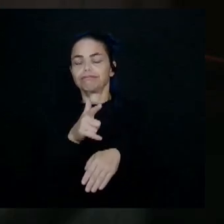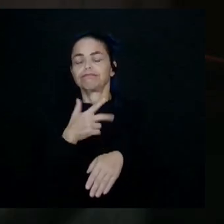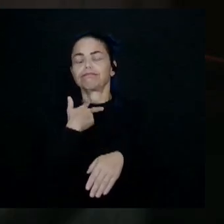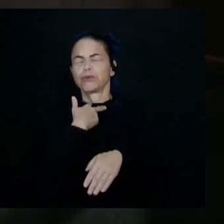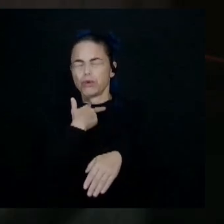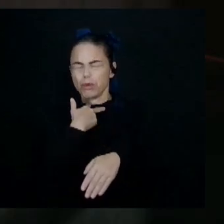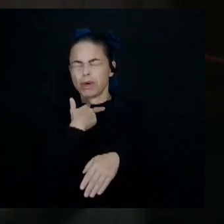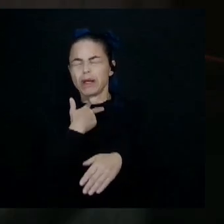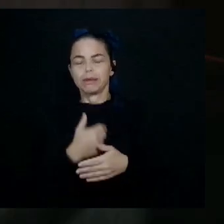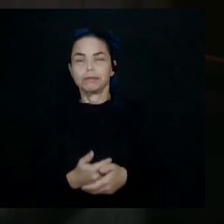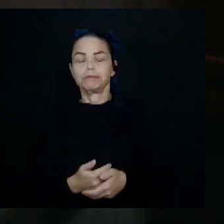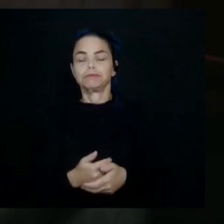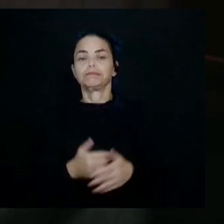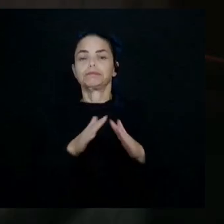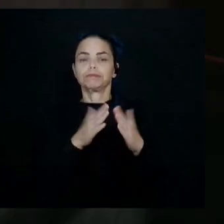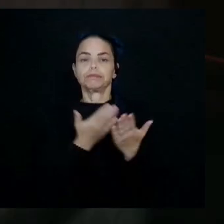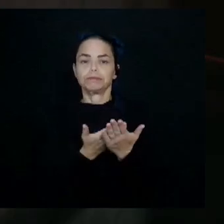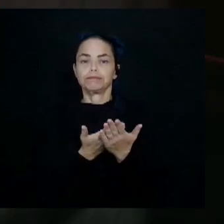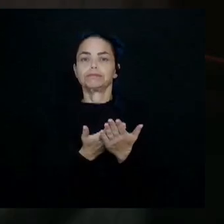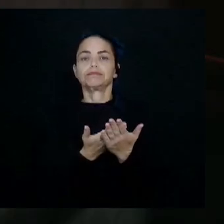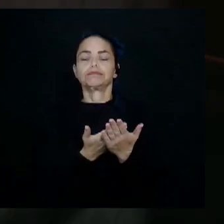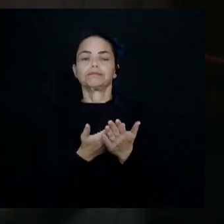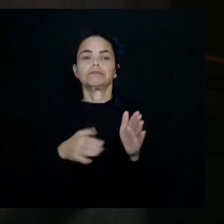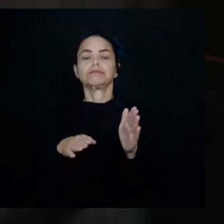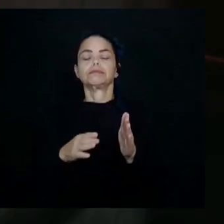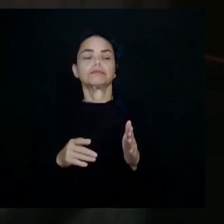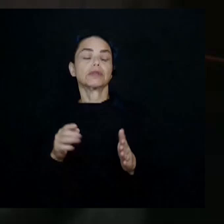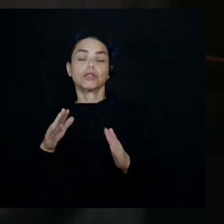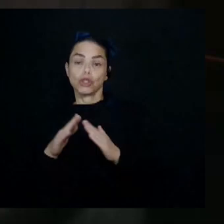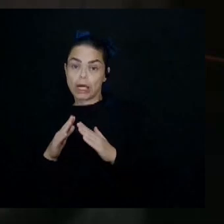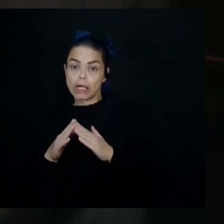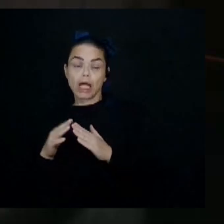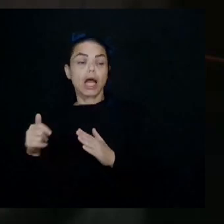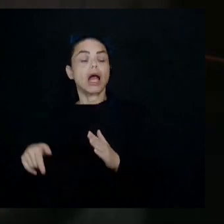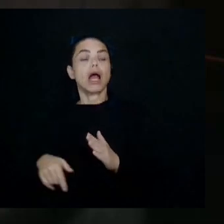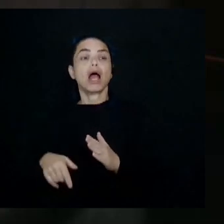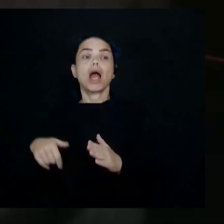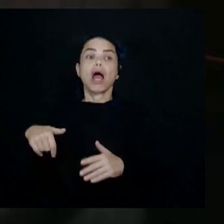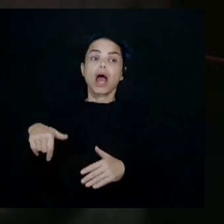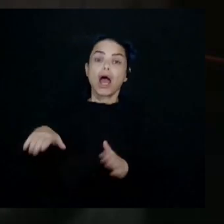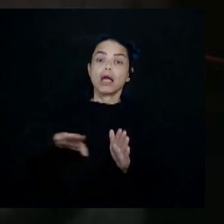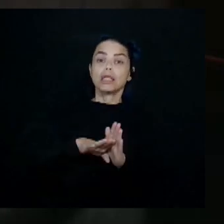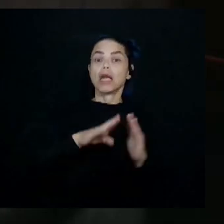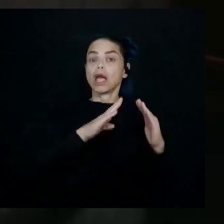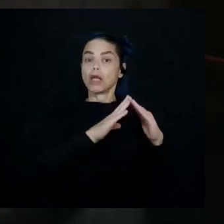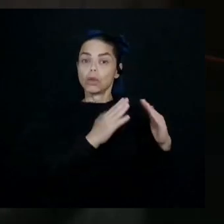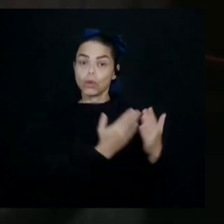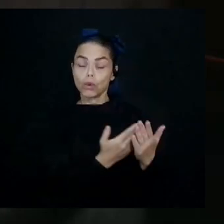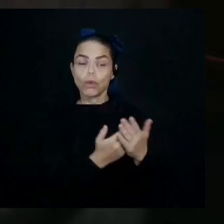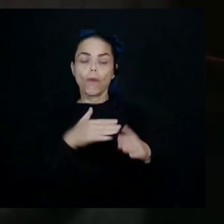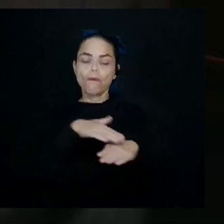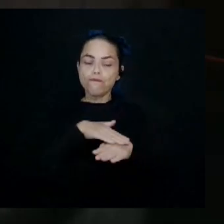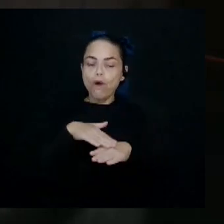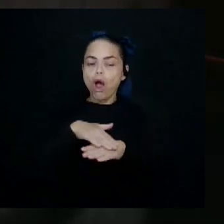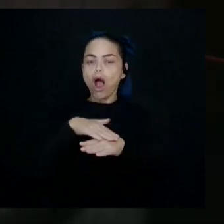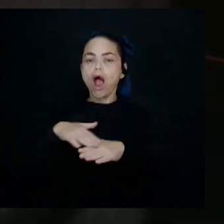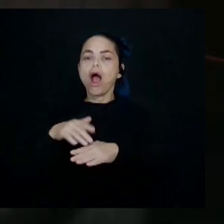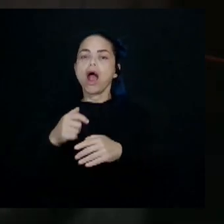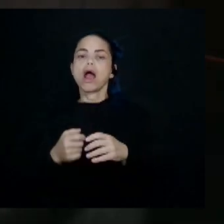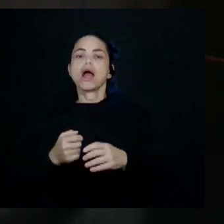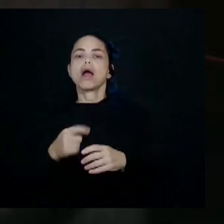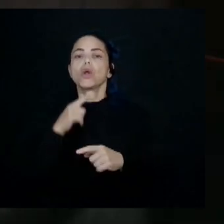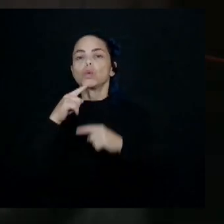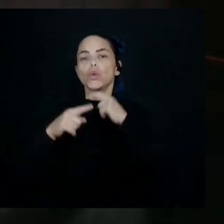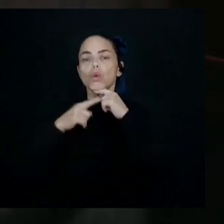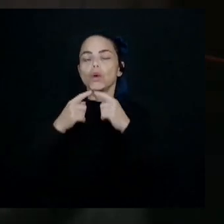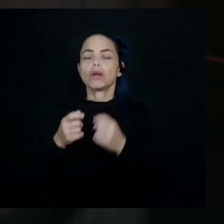o trajeto, né, de casa até a escola. Vai conversando, vai tentando, vai tirando, vai transmitindo